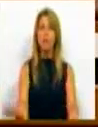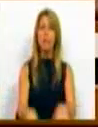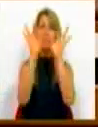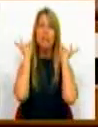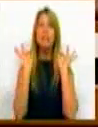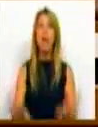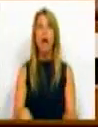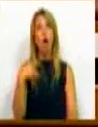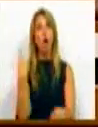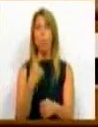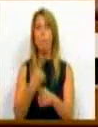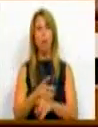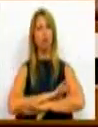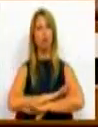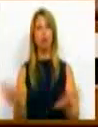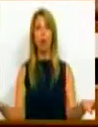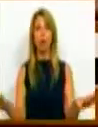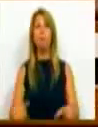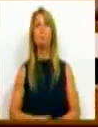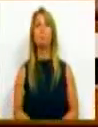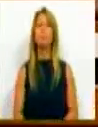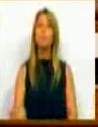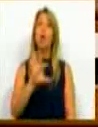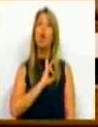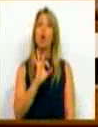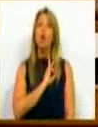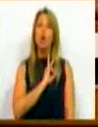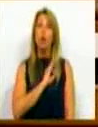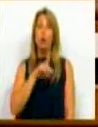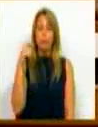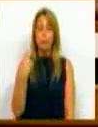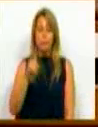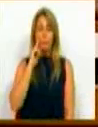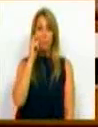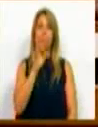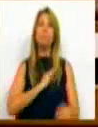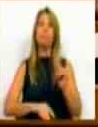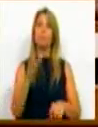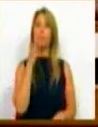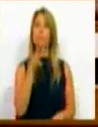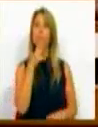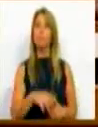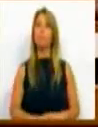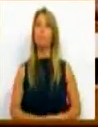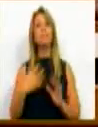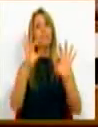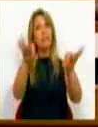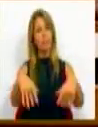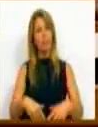Do mesmo já bastou. Senhor Presidente, senhoras e senhores deputados,